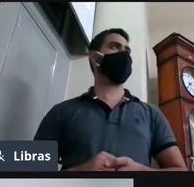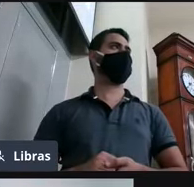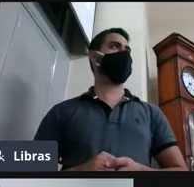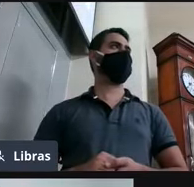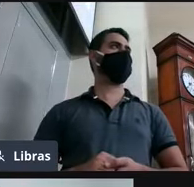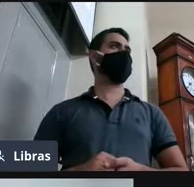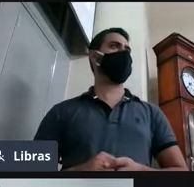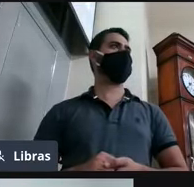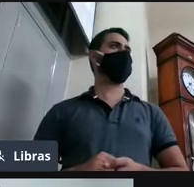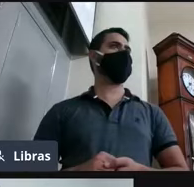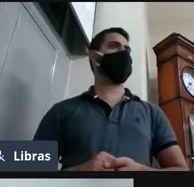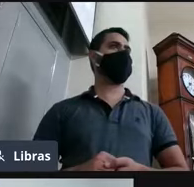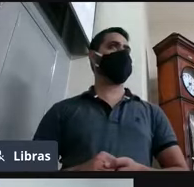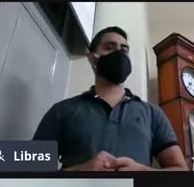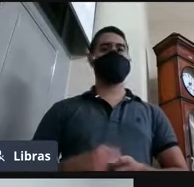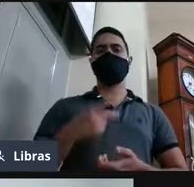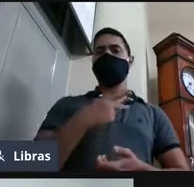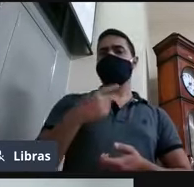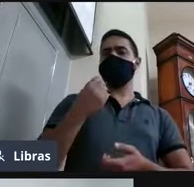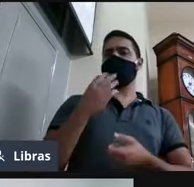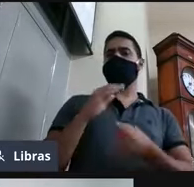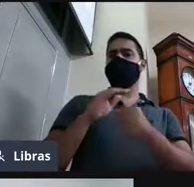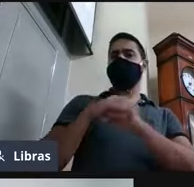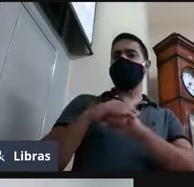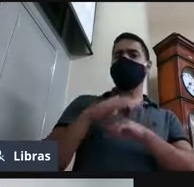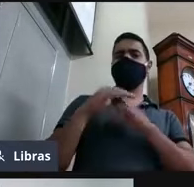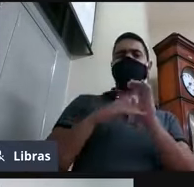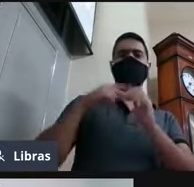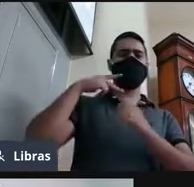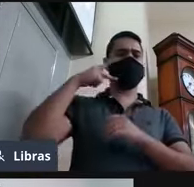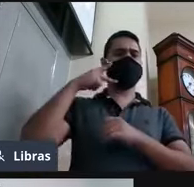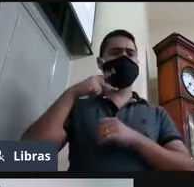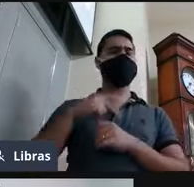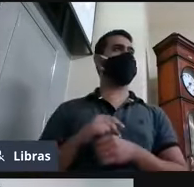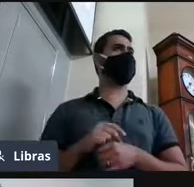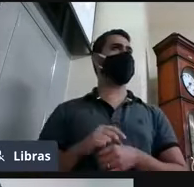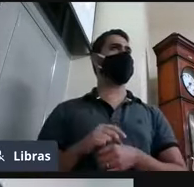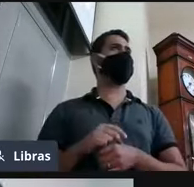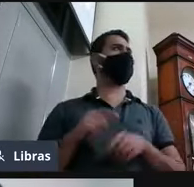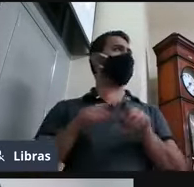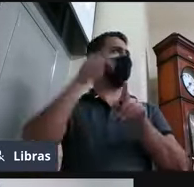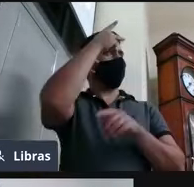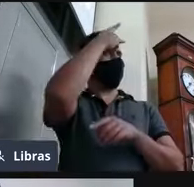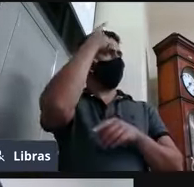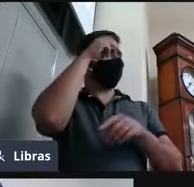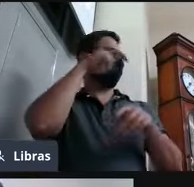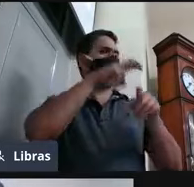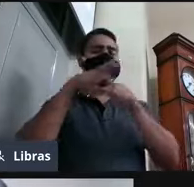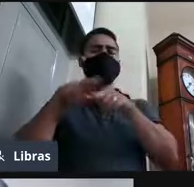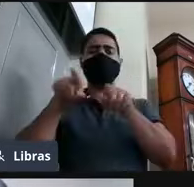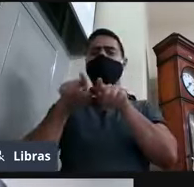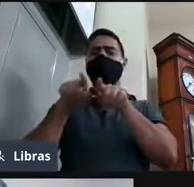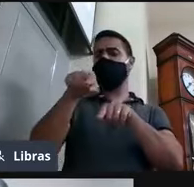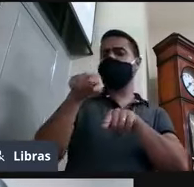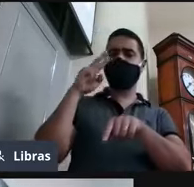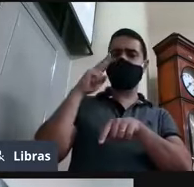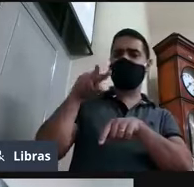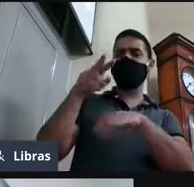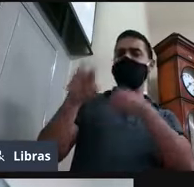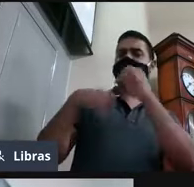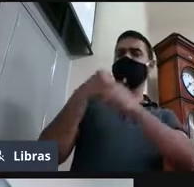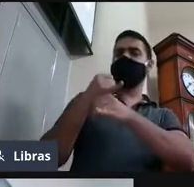Alô? Agora sim. Presidente, boa noite vereadores, boa noite vereadoras, boa noite assistência, boa noite a todos que nos acompanham em casa pela